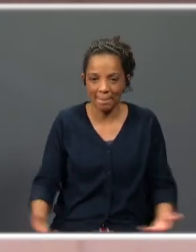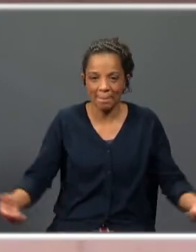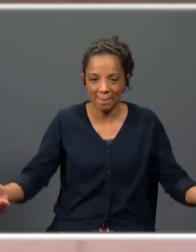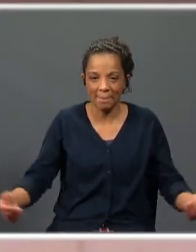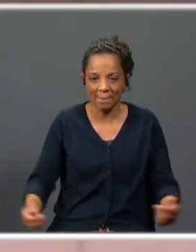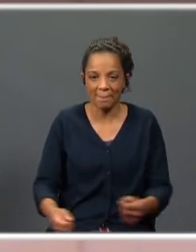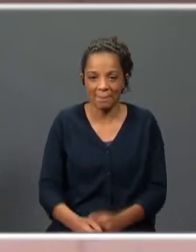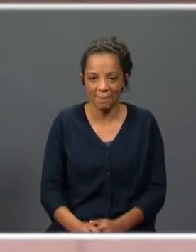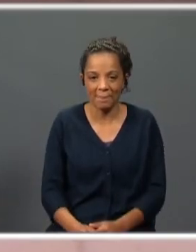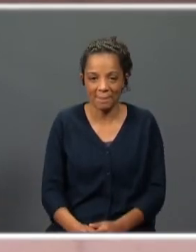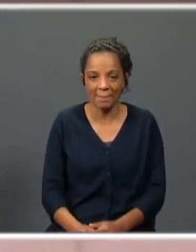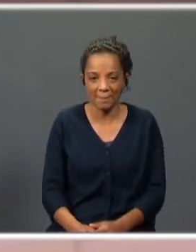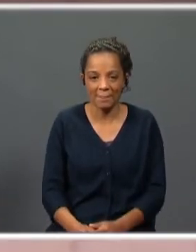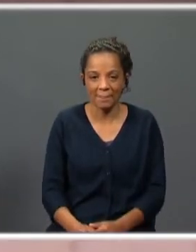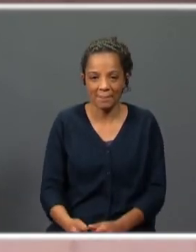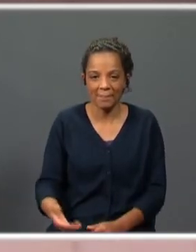tinhas apercebido já.